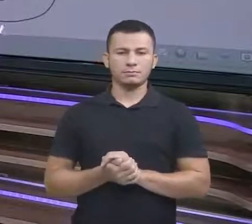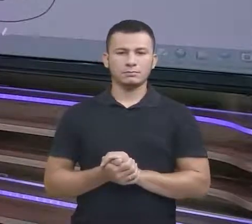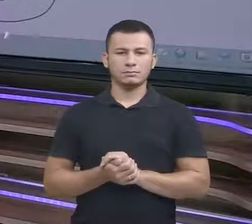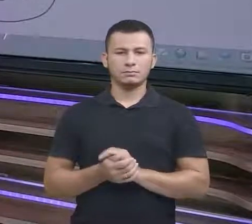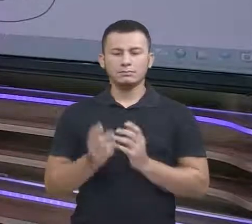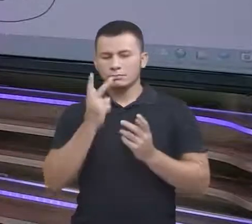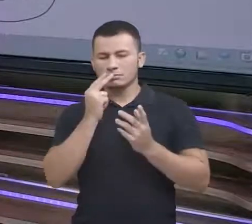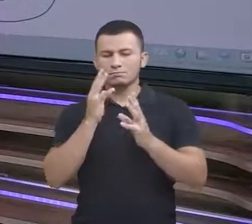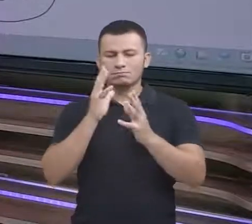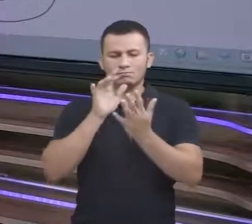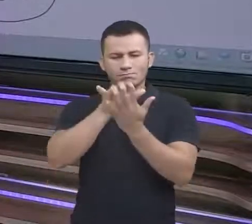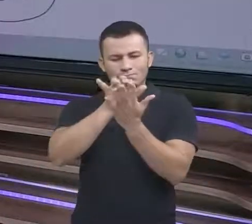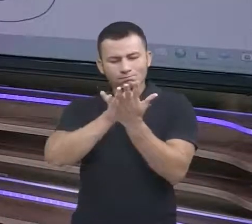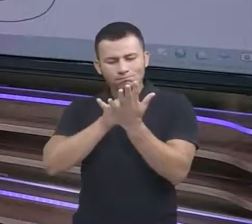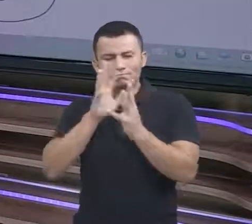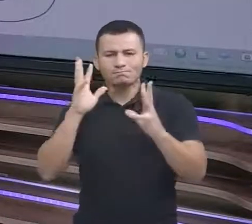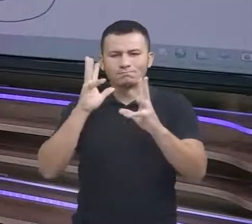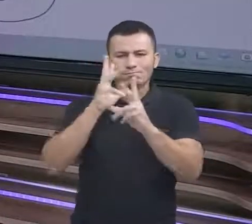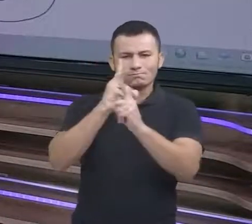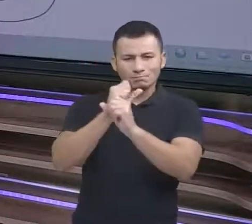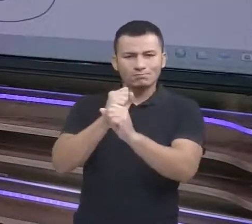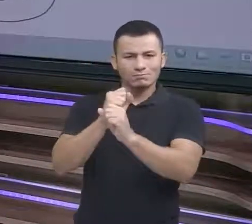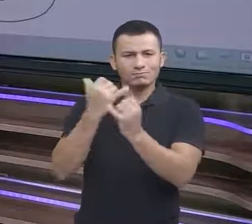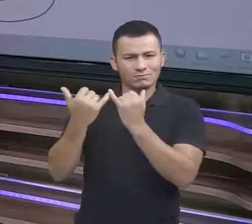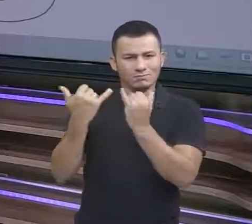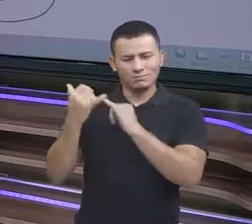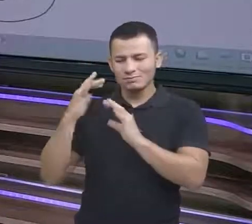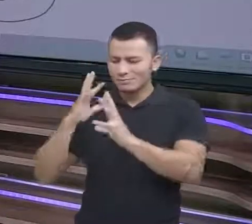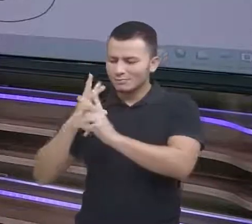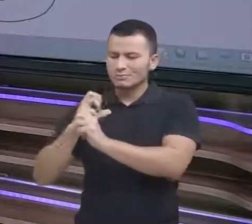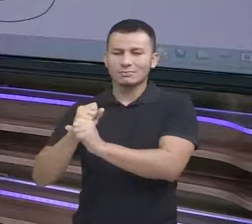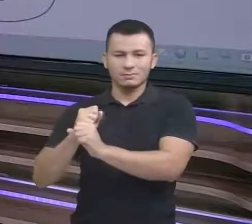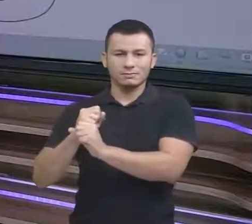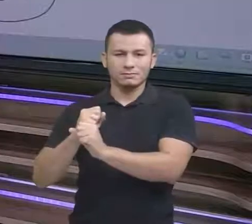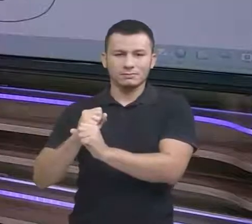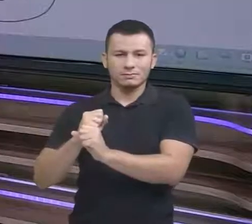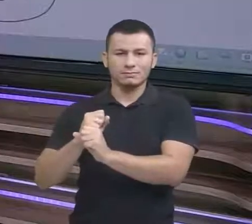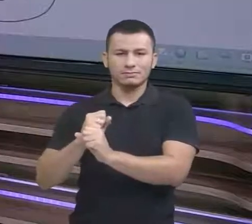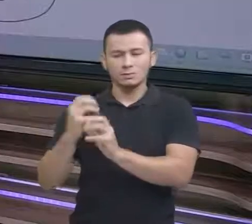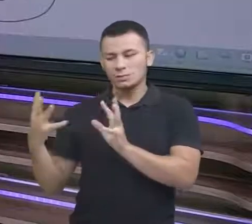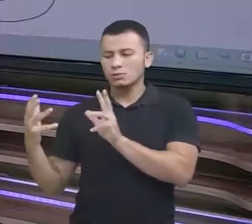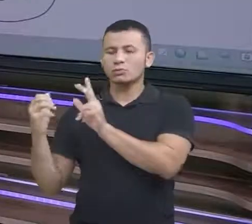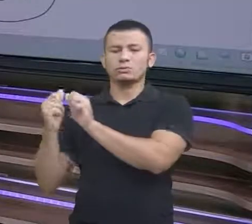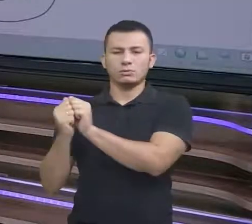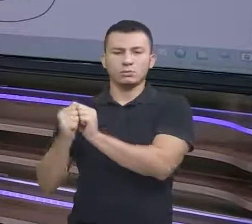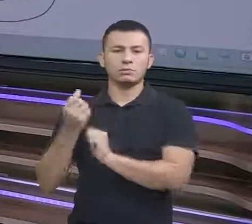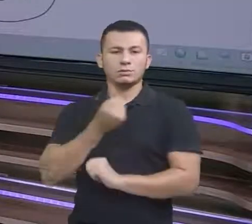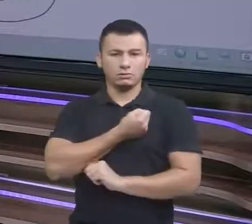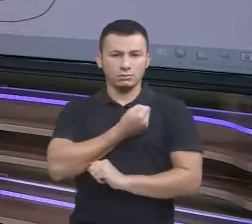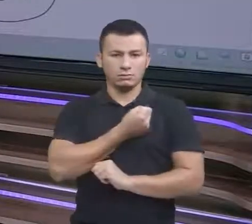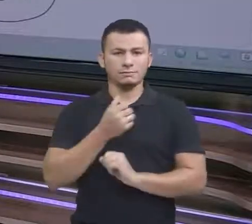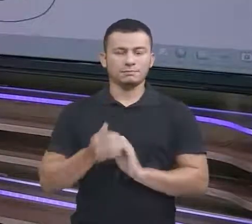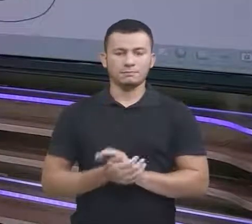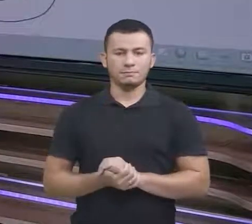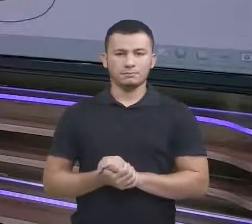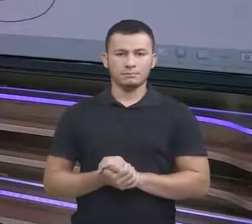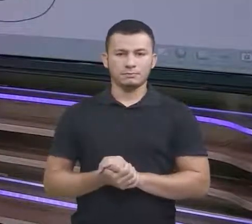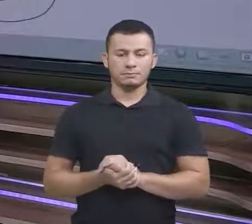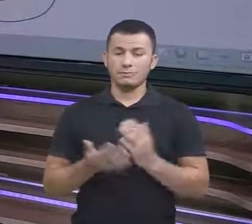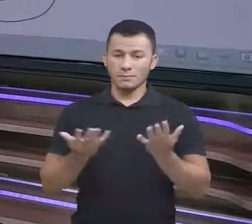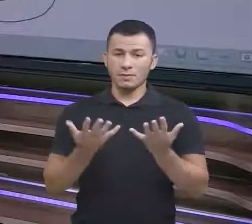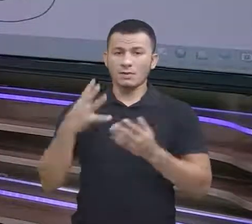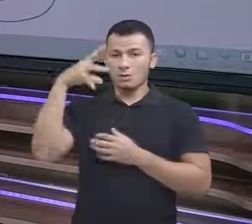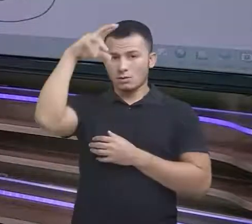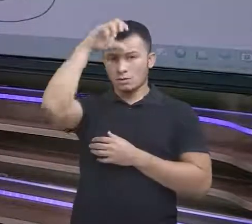uma continha e hoje não tá se deu a soma Total Aí eu estou compondo esse número e agora nós vamos